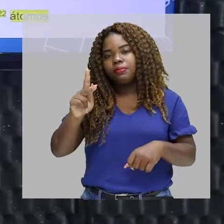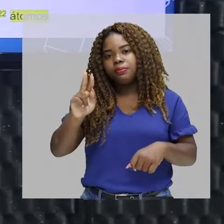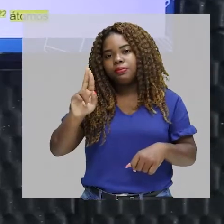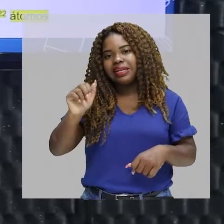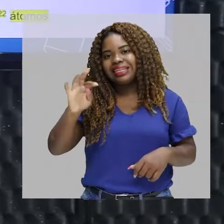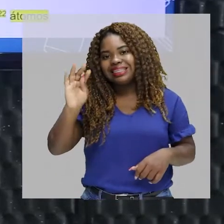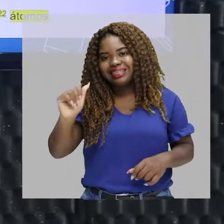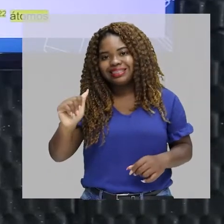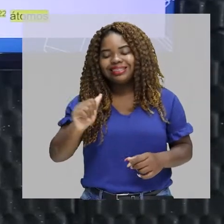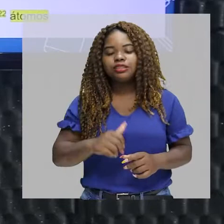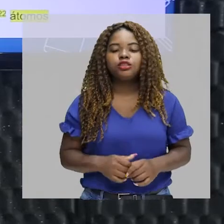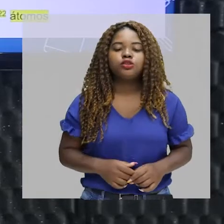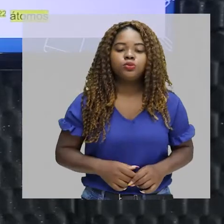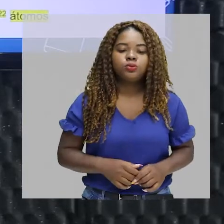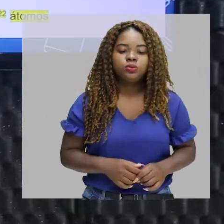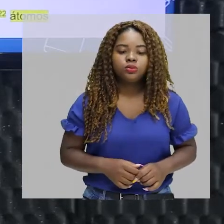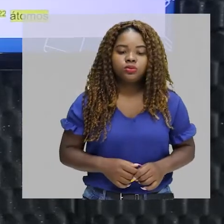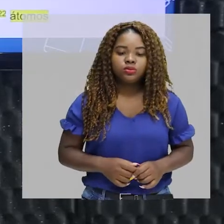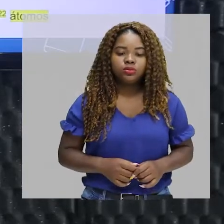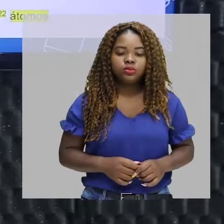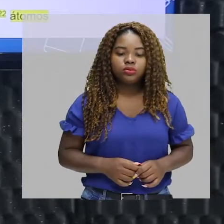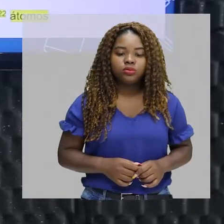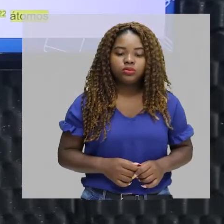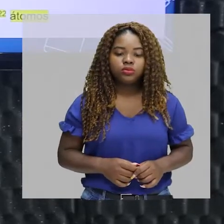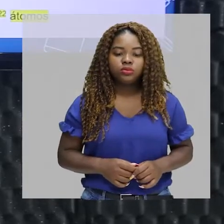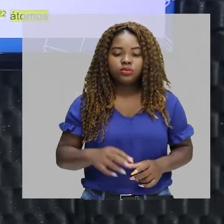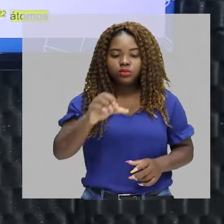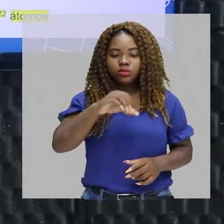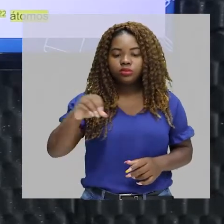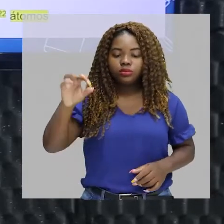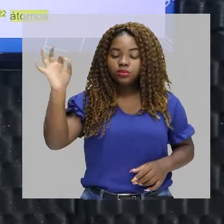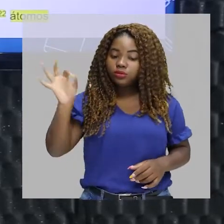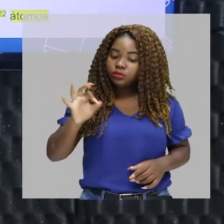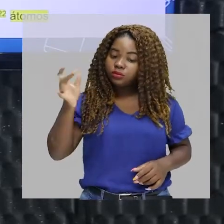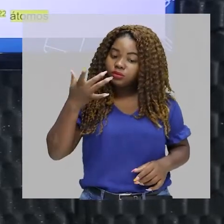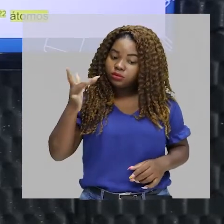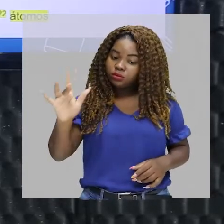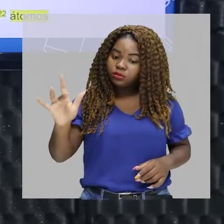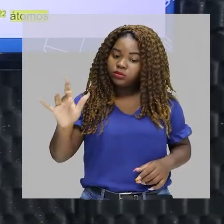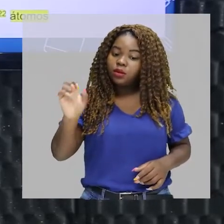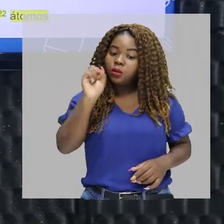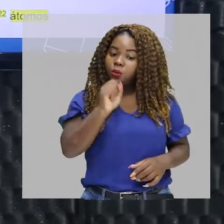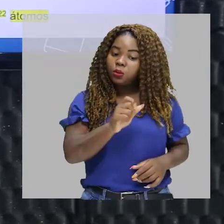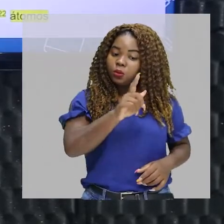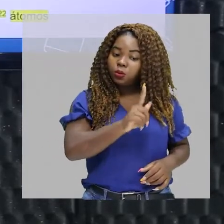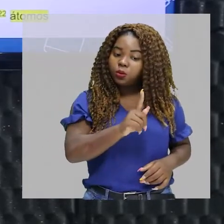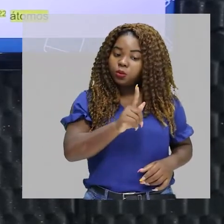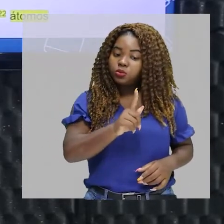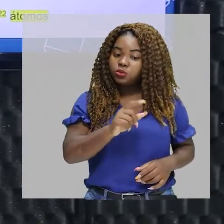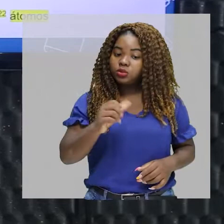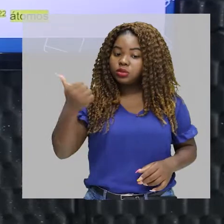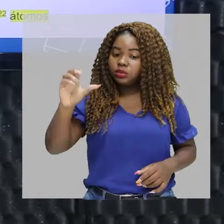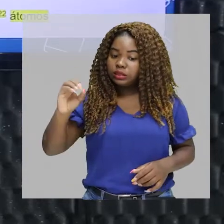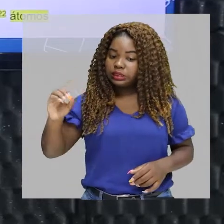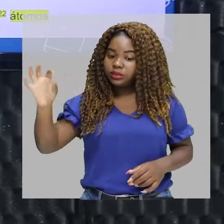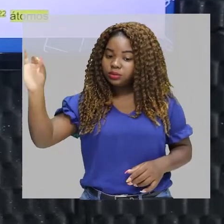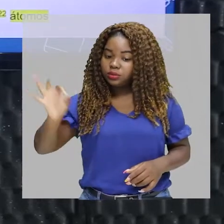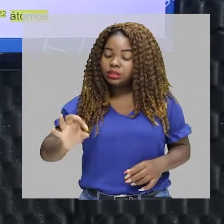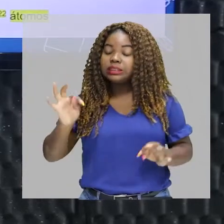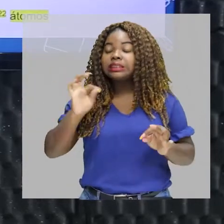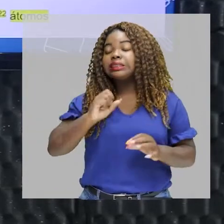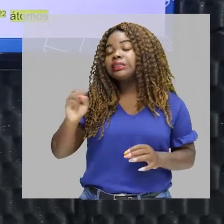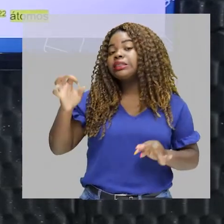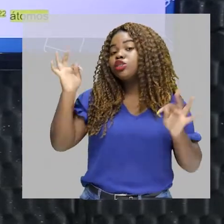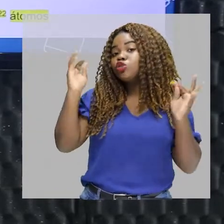seja, 90% em ouro. 8 gramas seria o 100%, se tudo fosse ouro, mas não